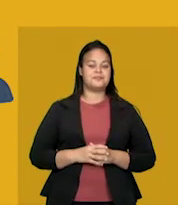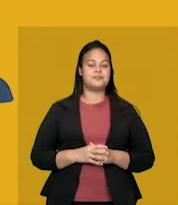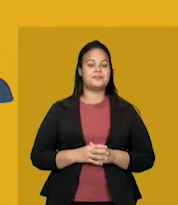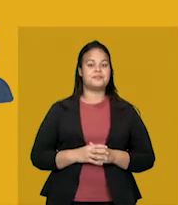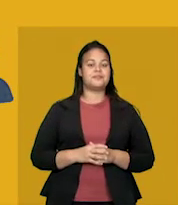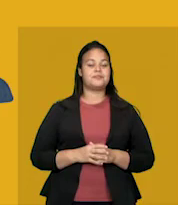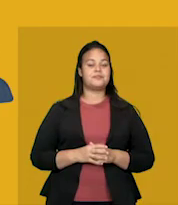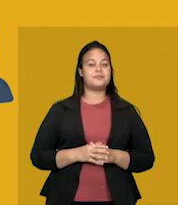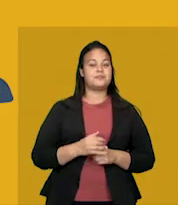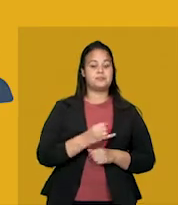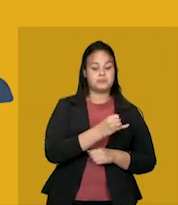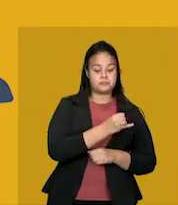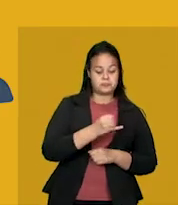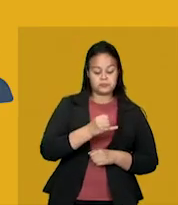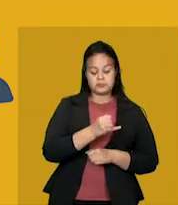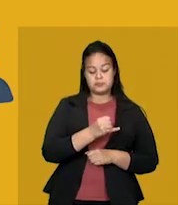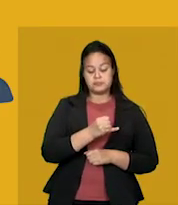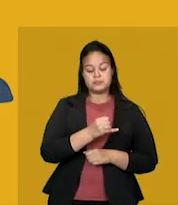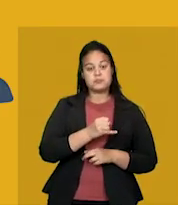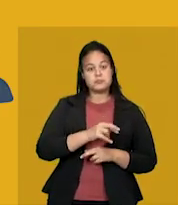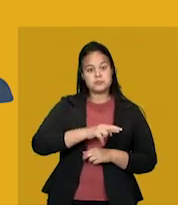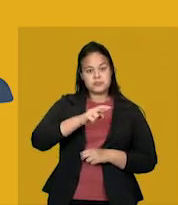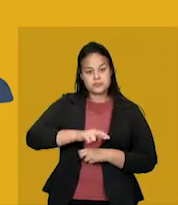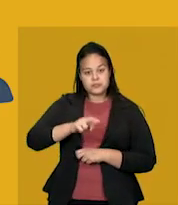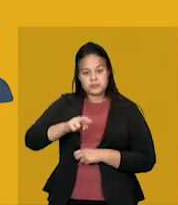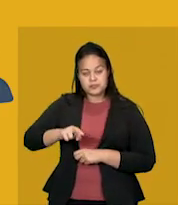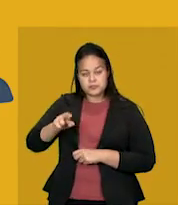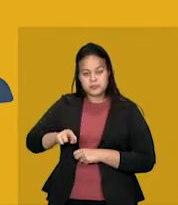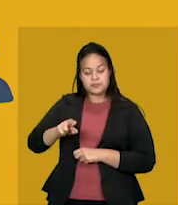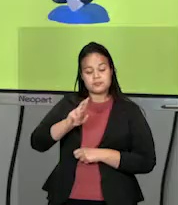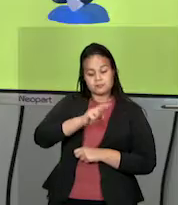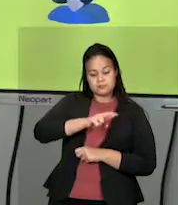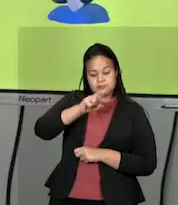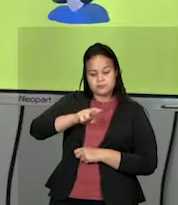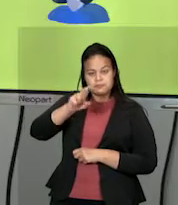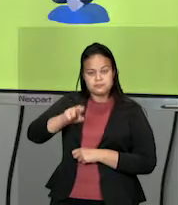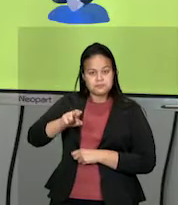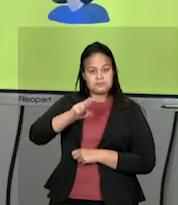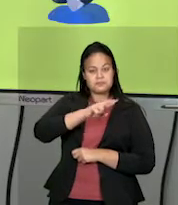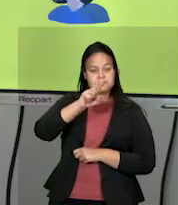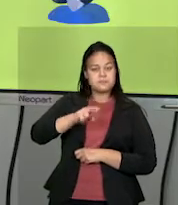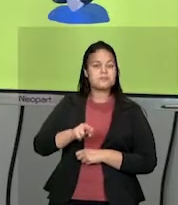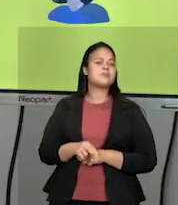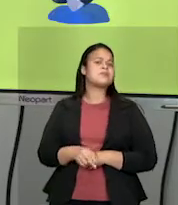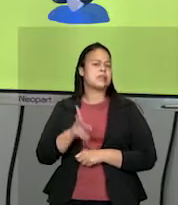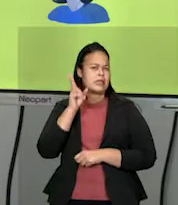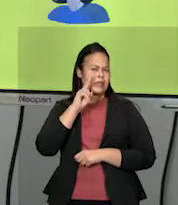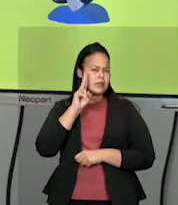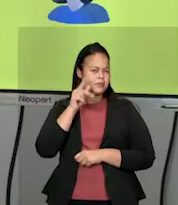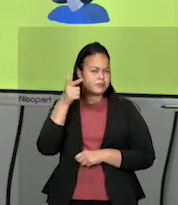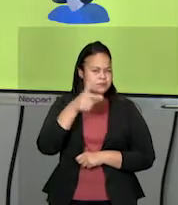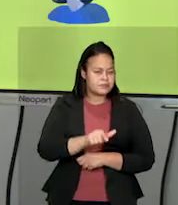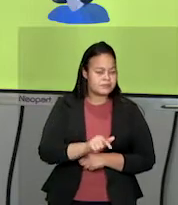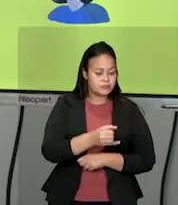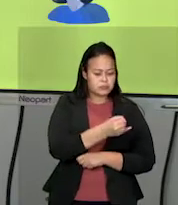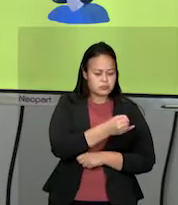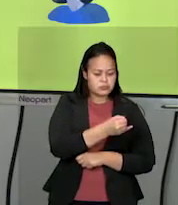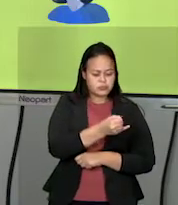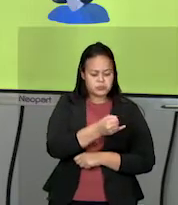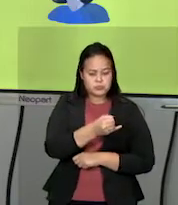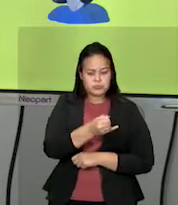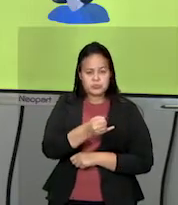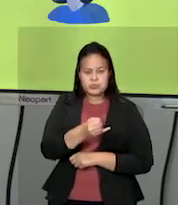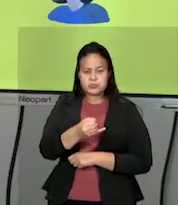circuitos simples e ramificados. Recapitulando, no circuito simples, a corrente